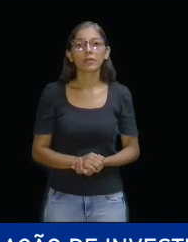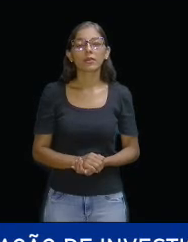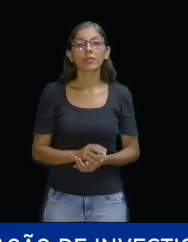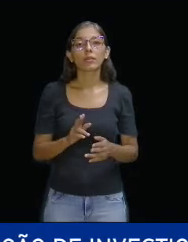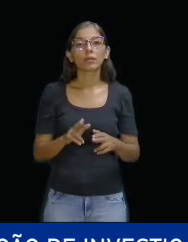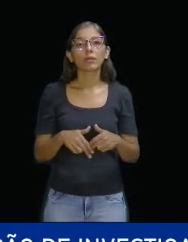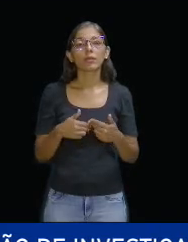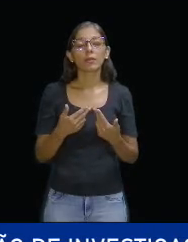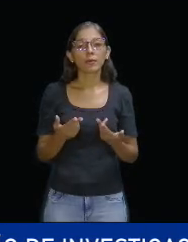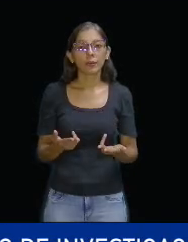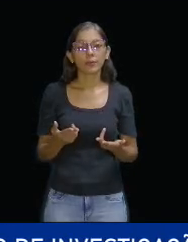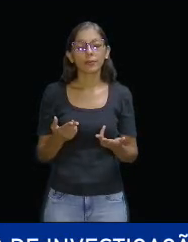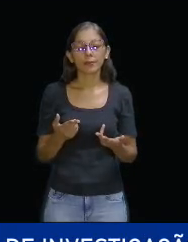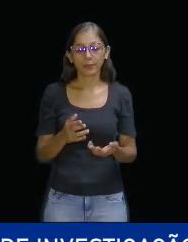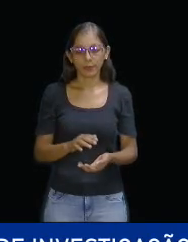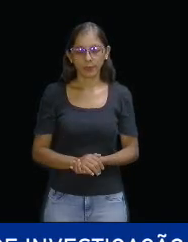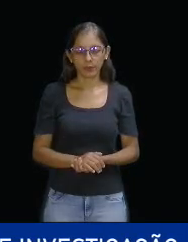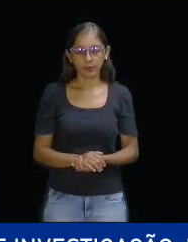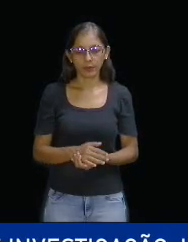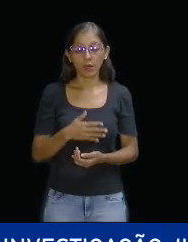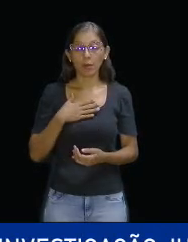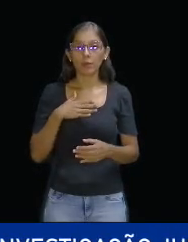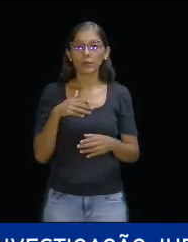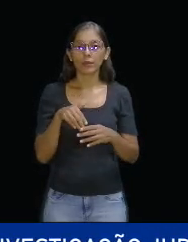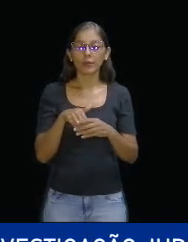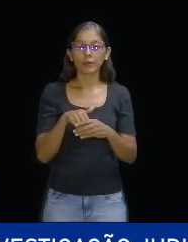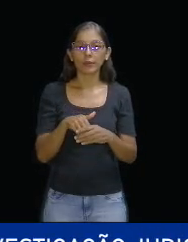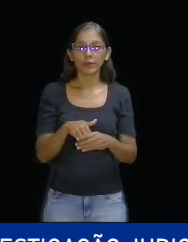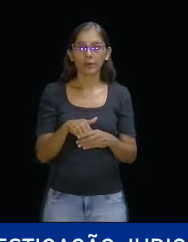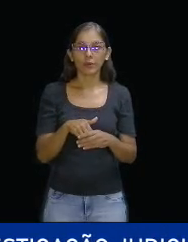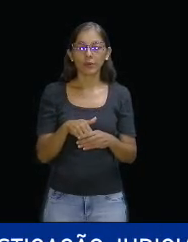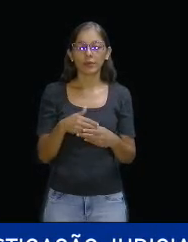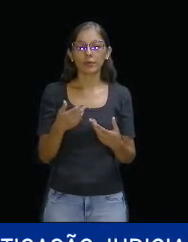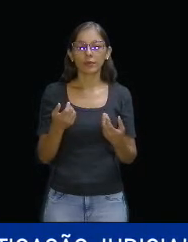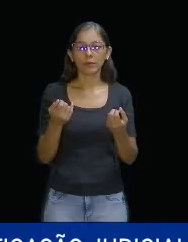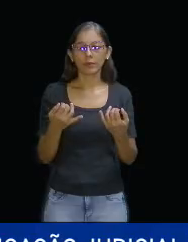aqui, um adendo que eu faço ao voto, de que